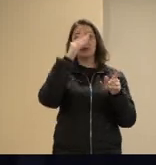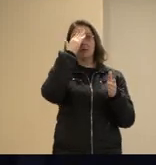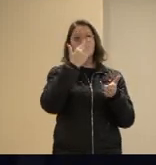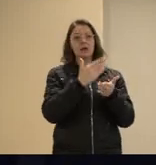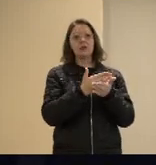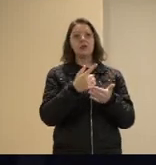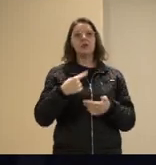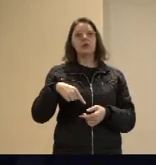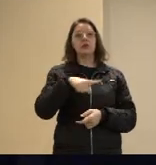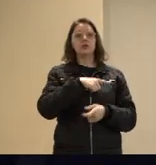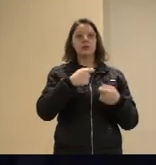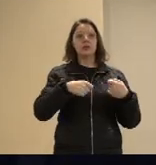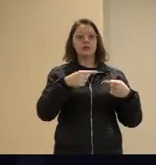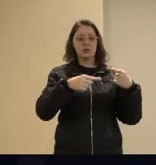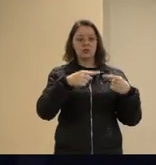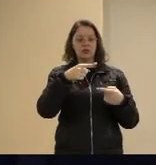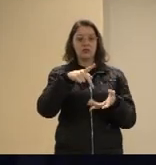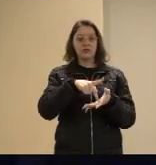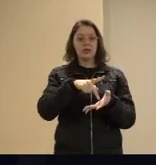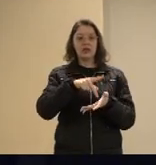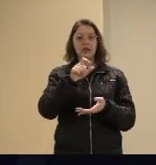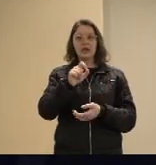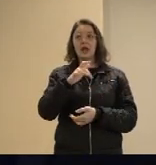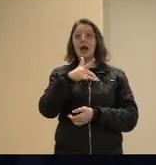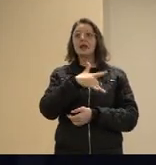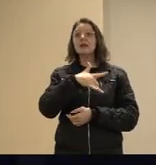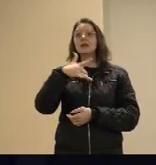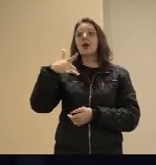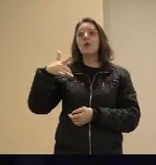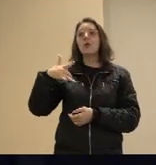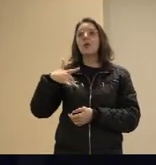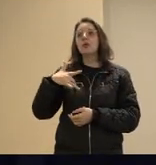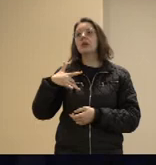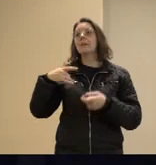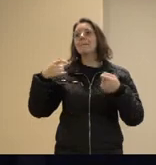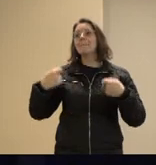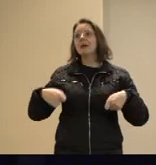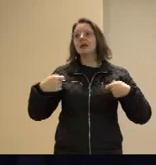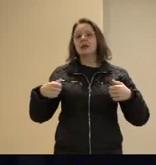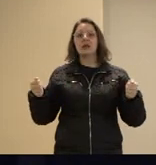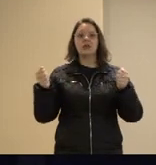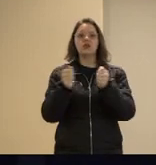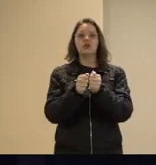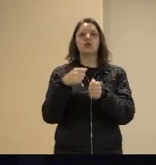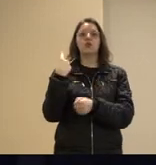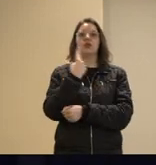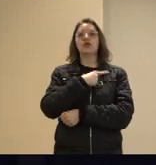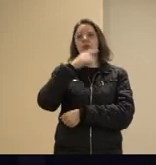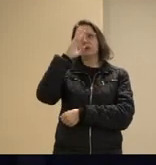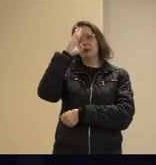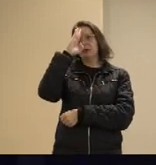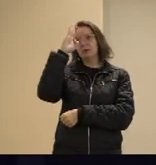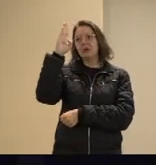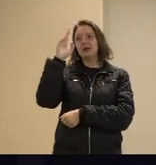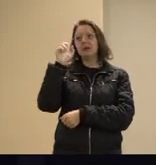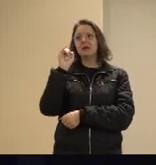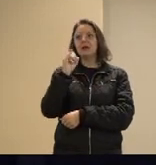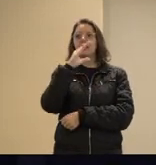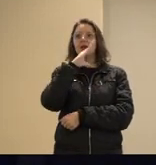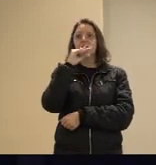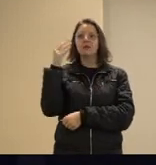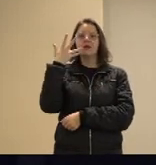gente precisa discutir é a saúde precisa estar do nosso lado, principalmente quando se fala de criança e